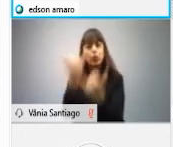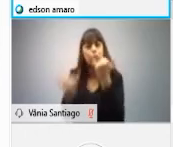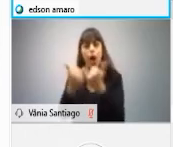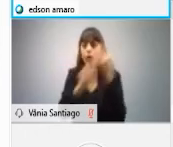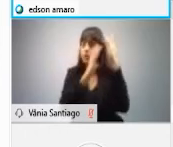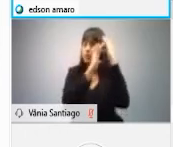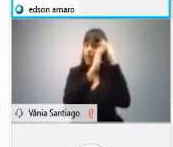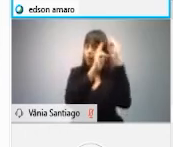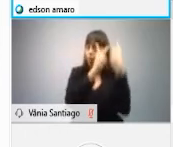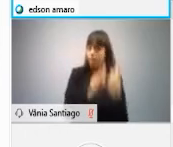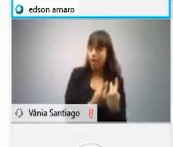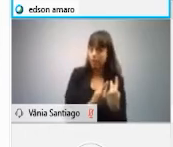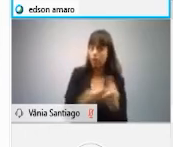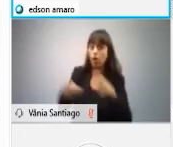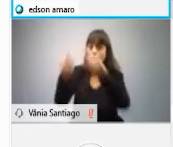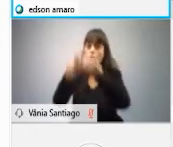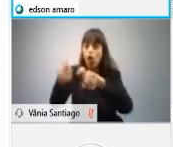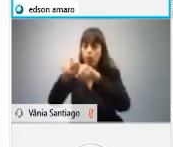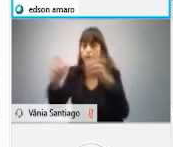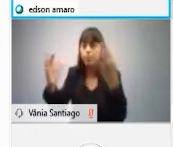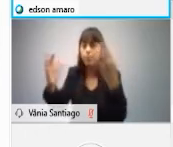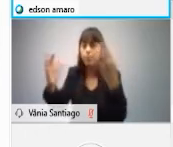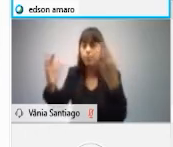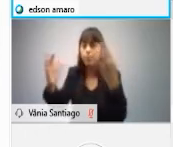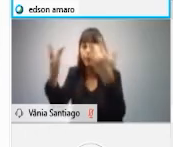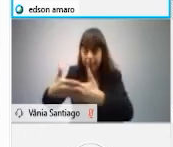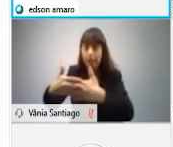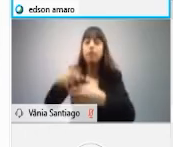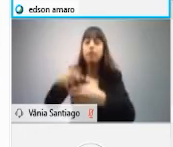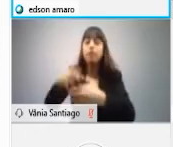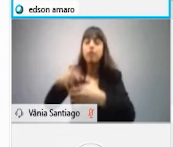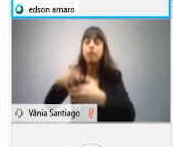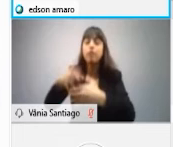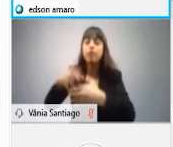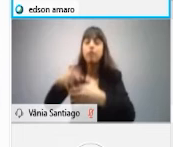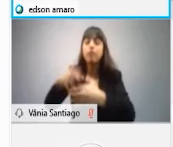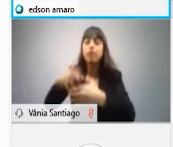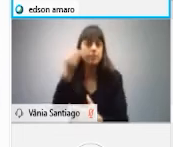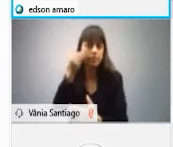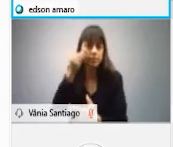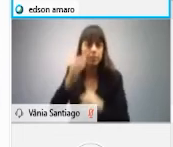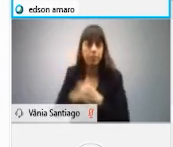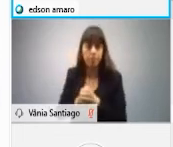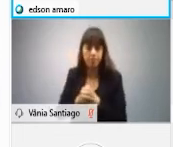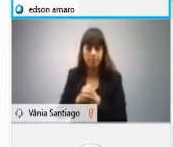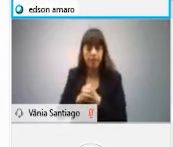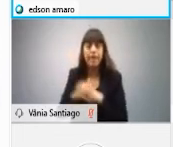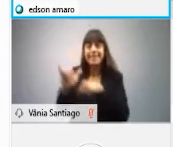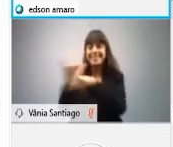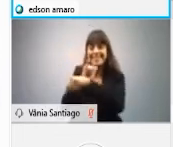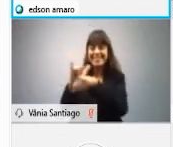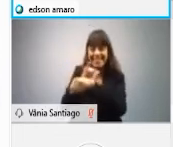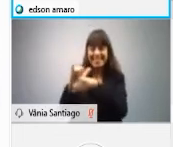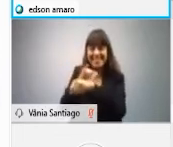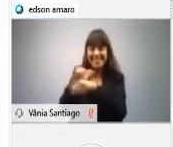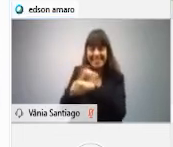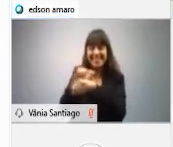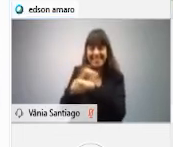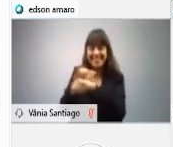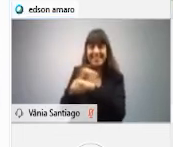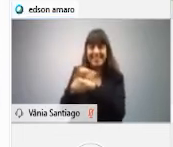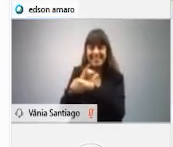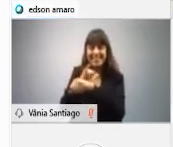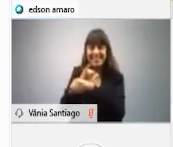emula uma resposta. Daqui também já vem um conceito importante. Essas ferramentas frequentemente aprendem os nossos vieses,